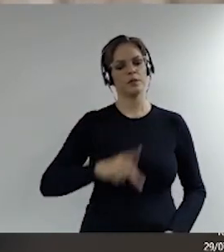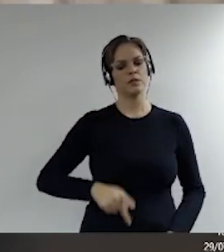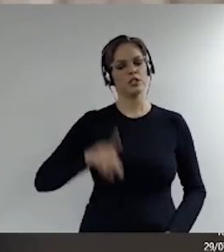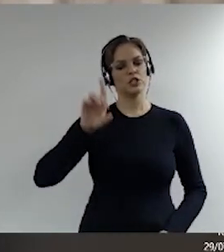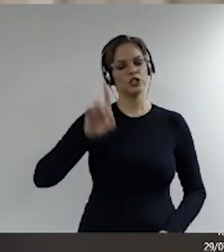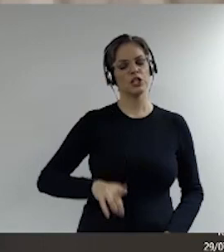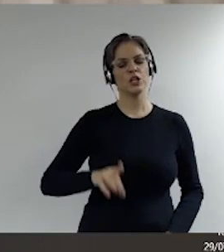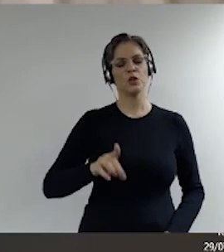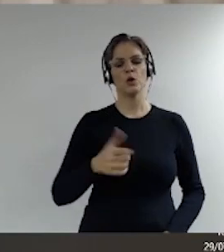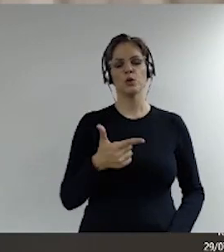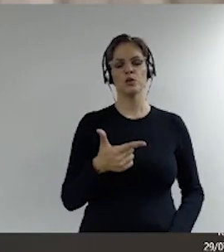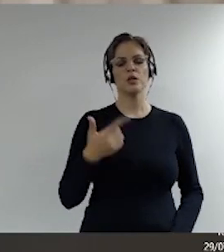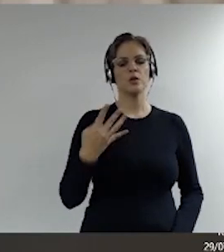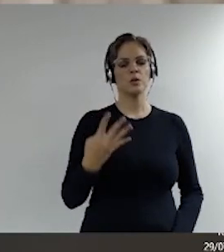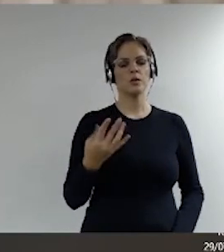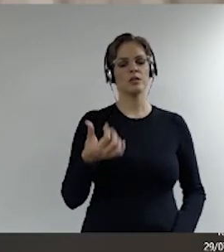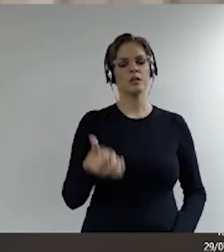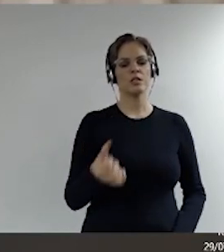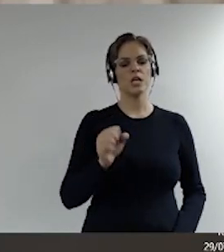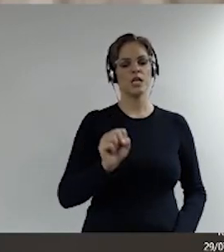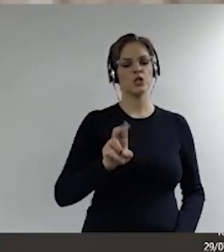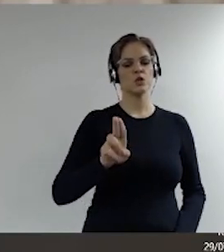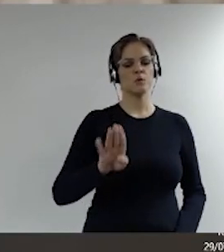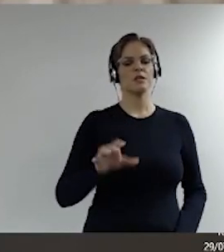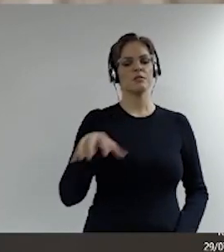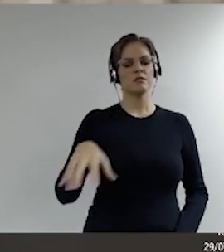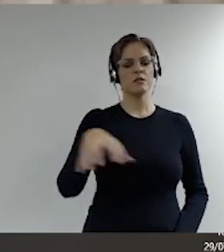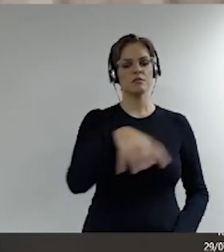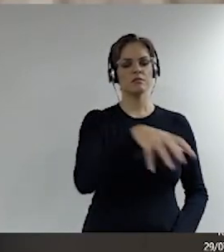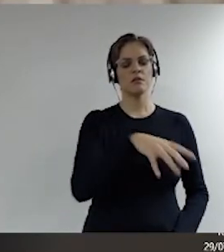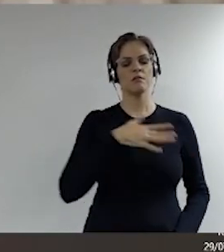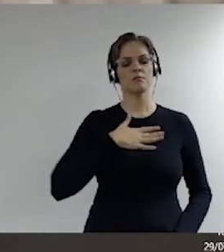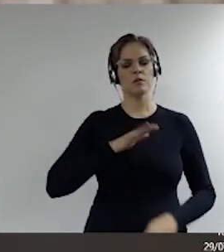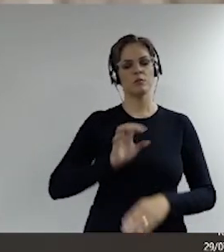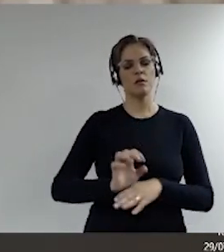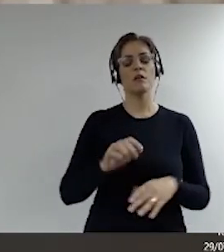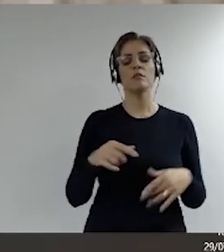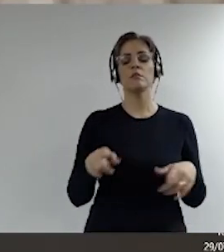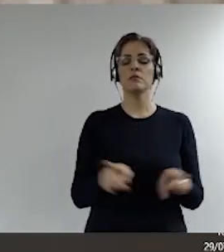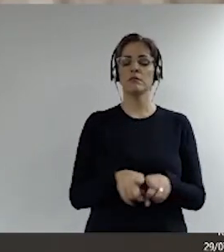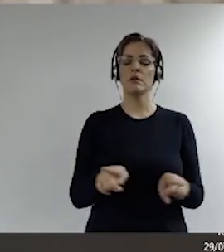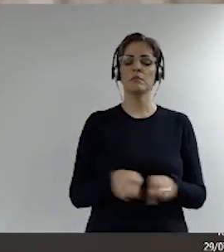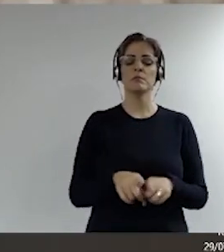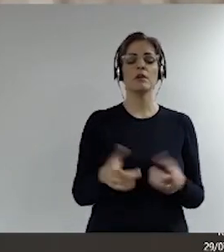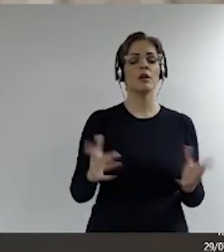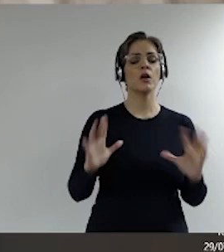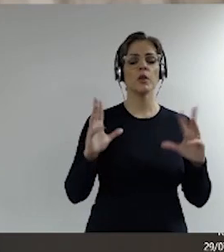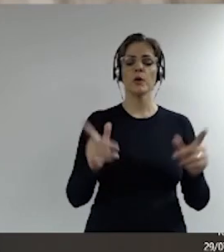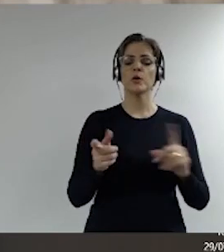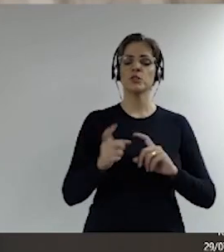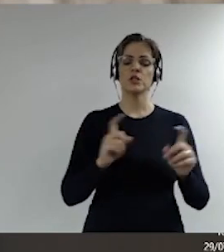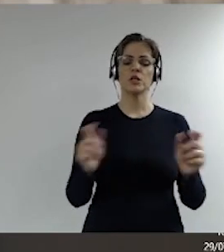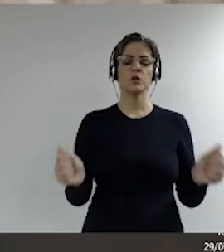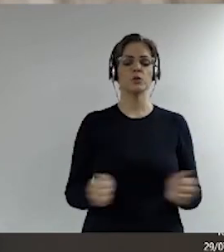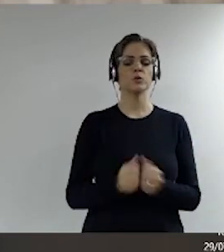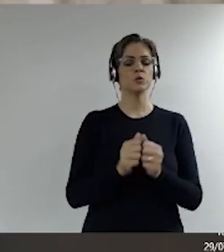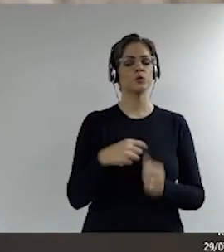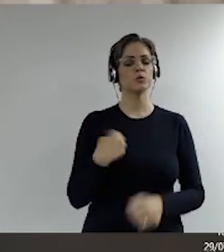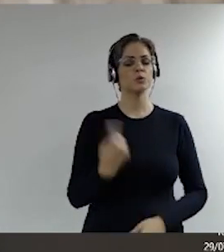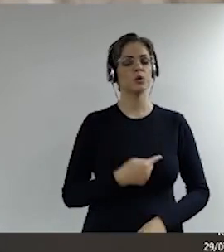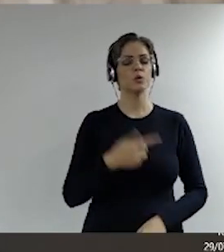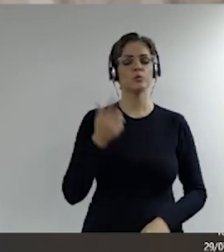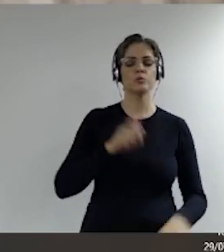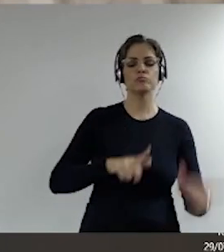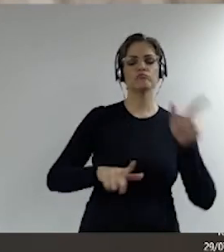diretores das 246 subseções do nosso Estado, com todos os gestores, nós estamos conseguindo